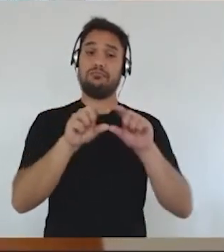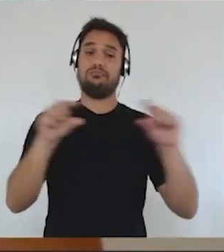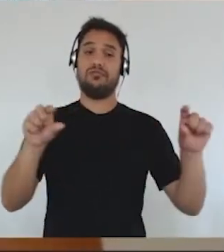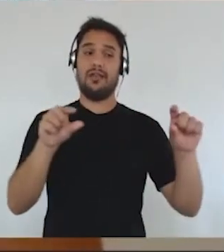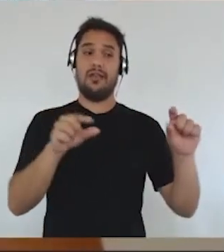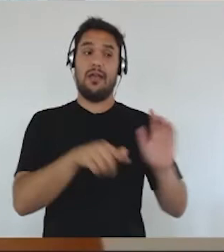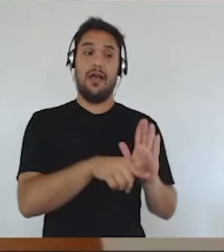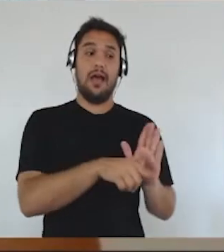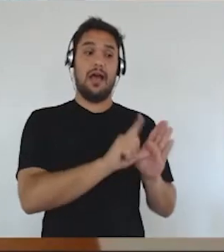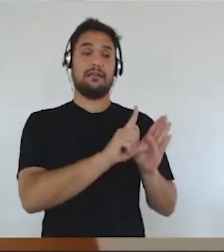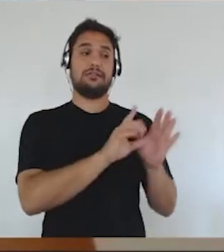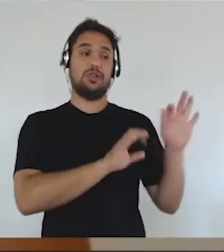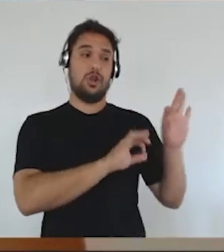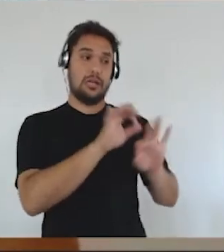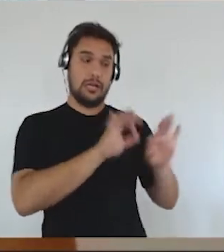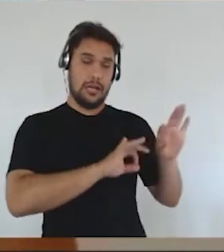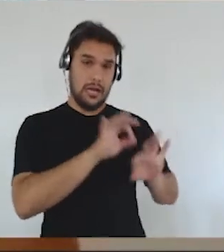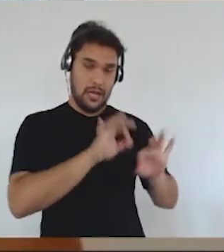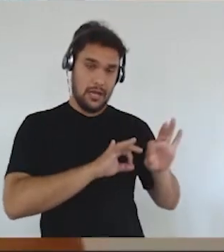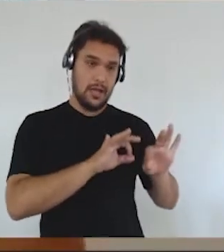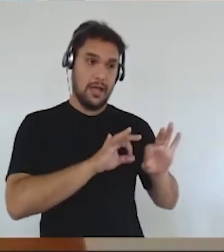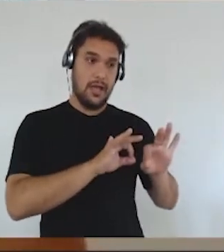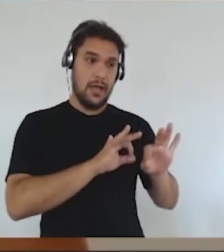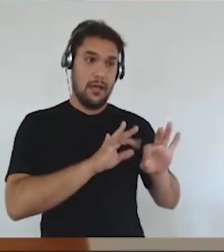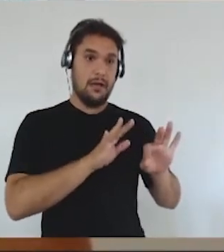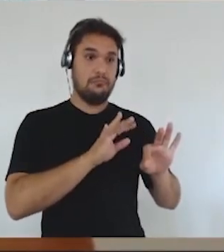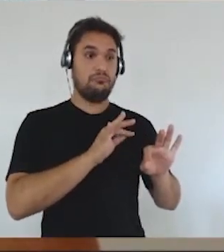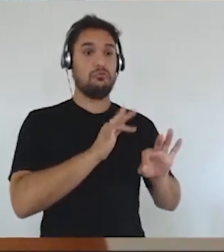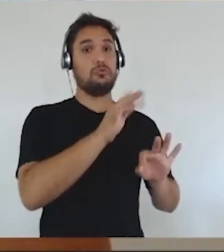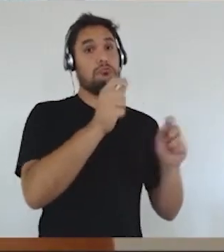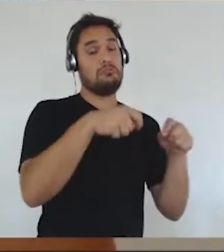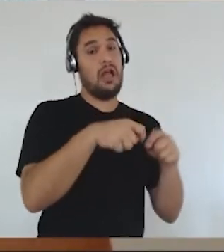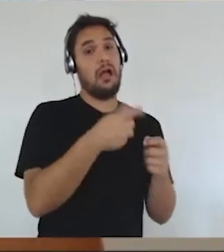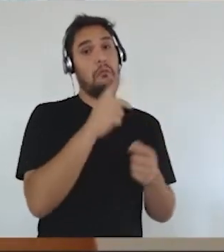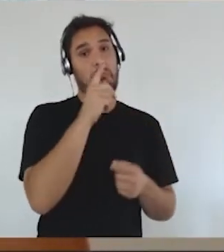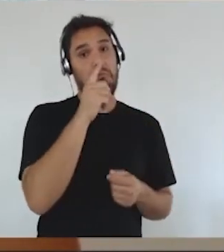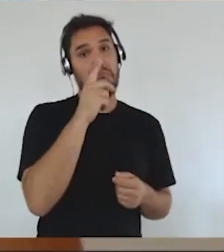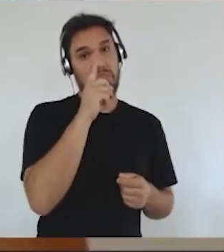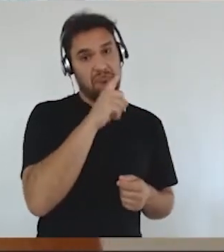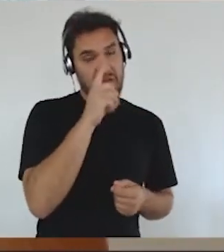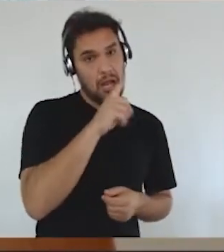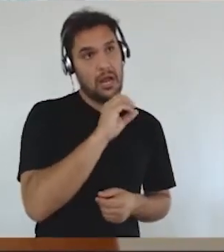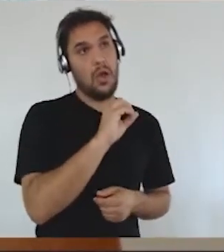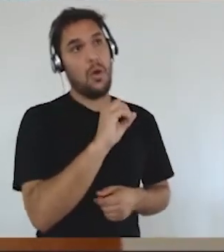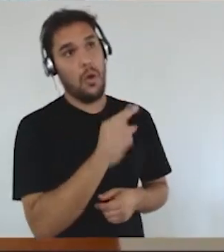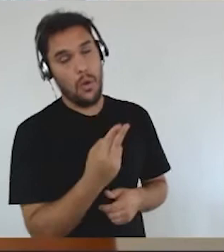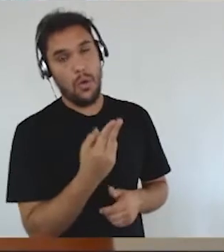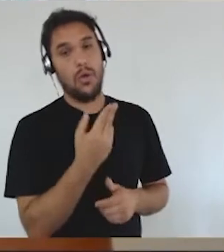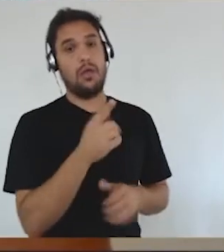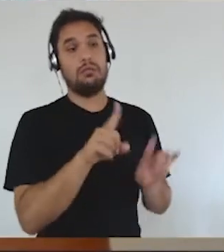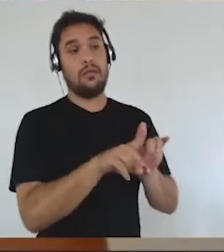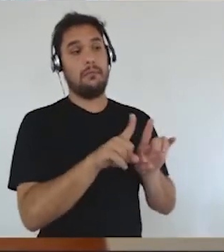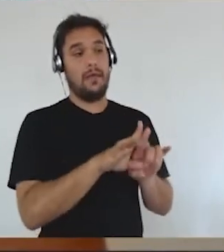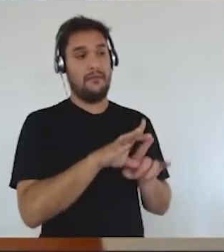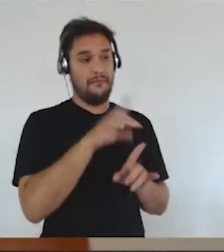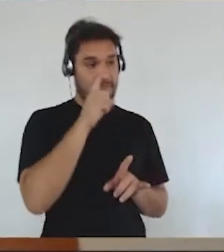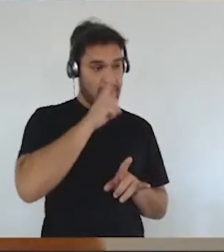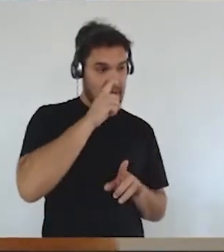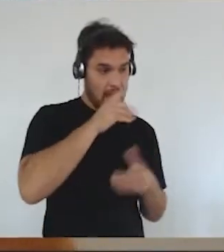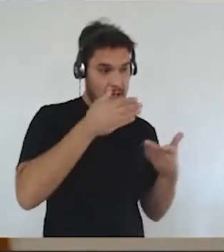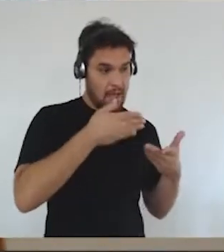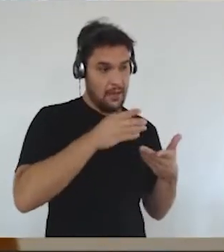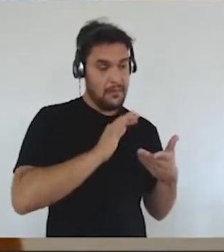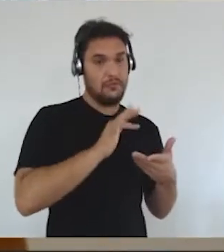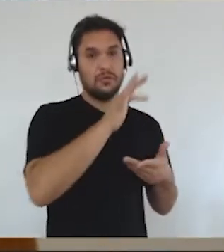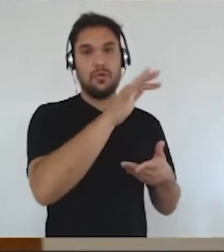para falhar e falhar para se preparar. Ao se preparar. Então, é muito importante essa preparação,